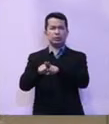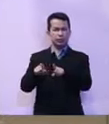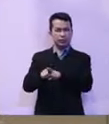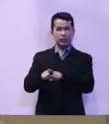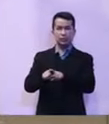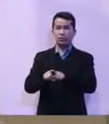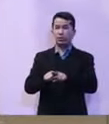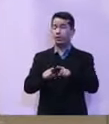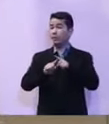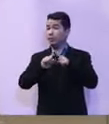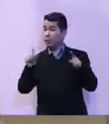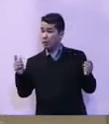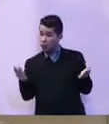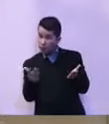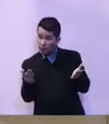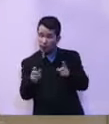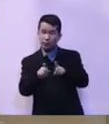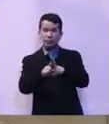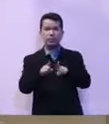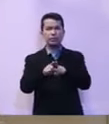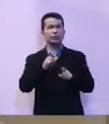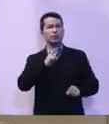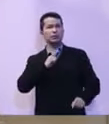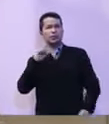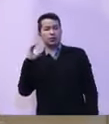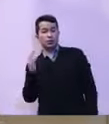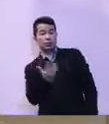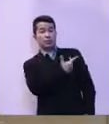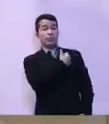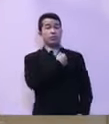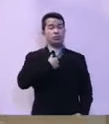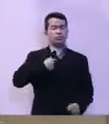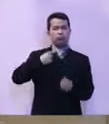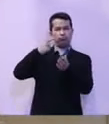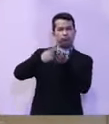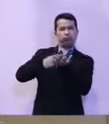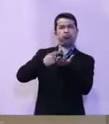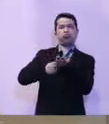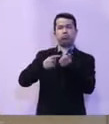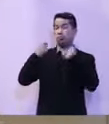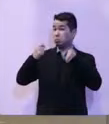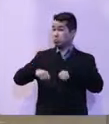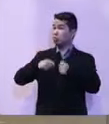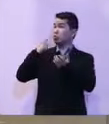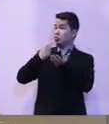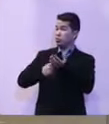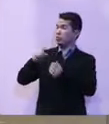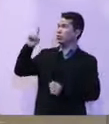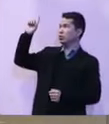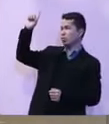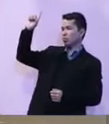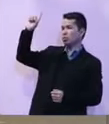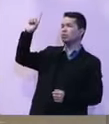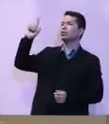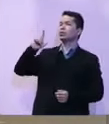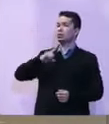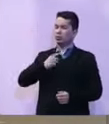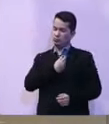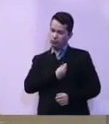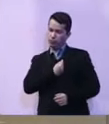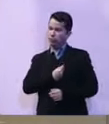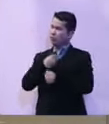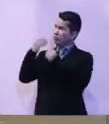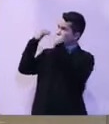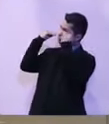essa salvação, porque essa salvação implica em compromisso com Deus, essa salvação implica em entrega da